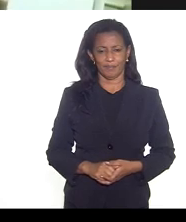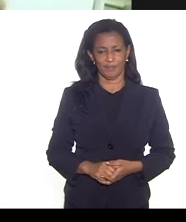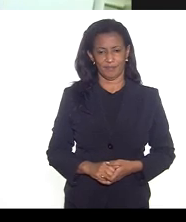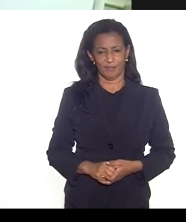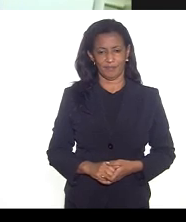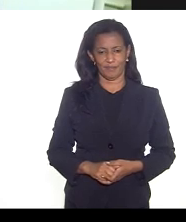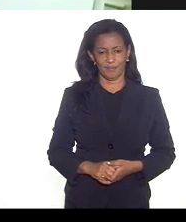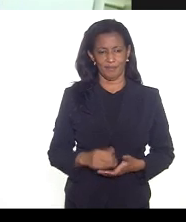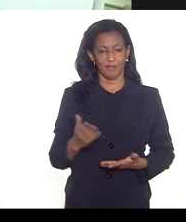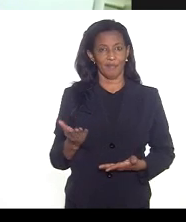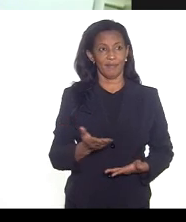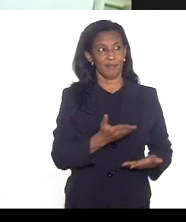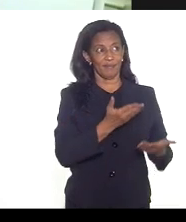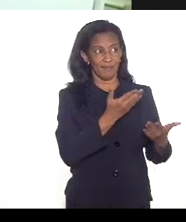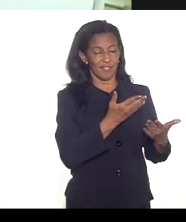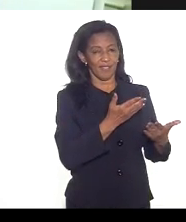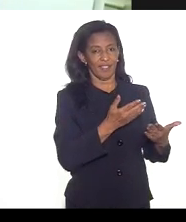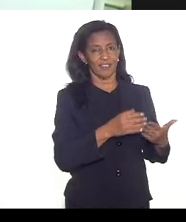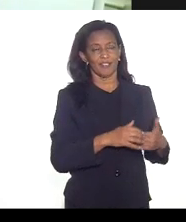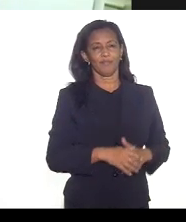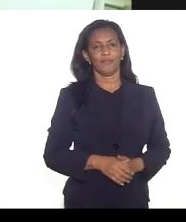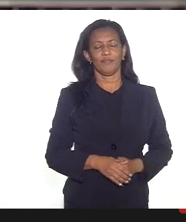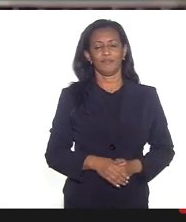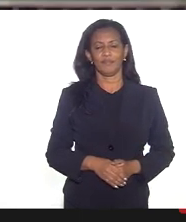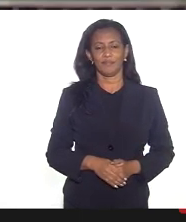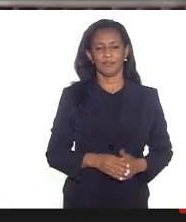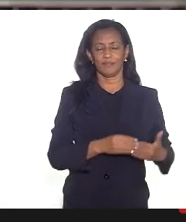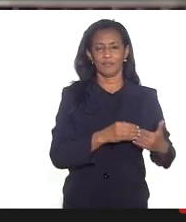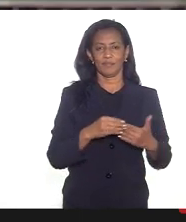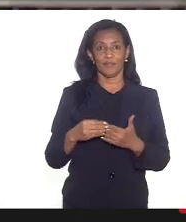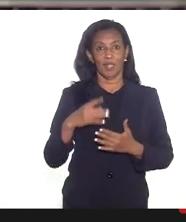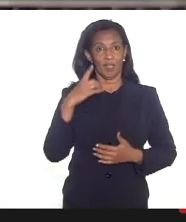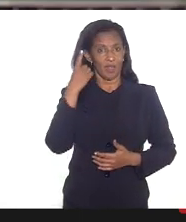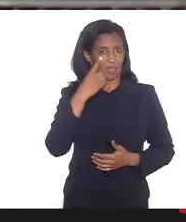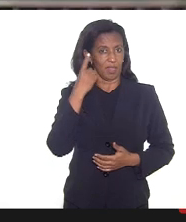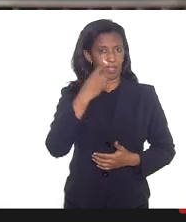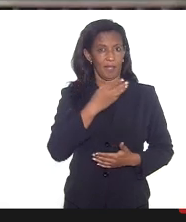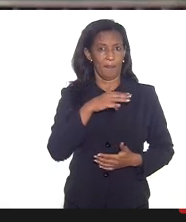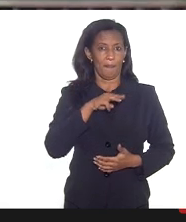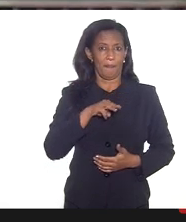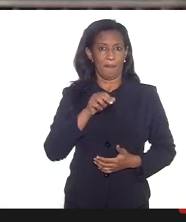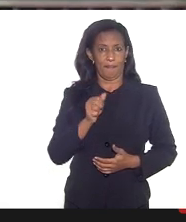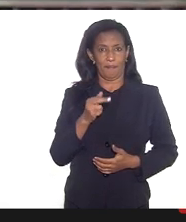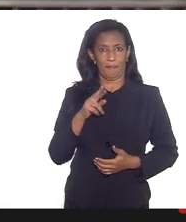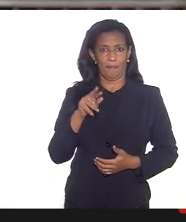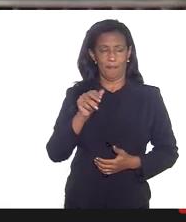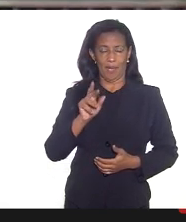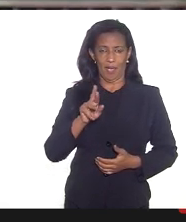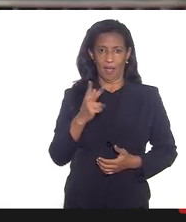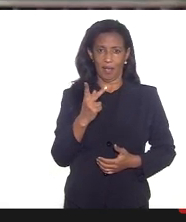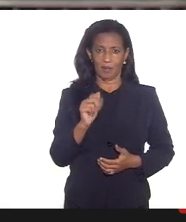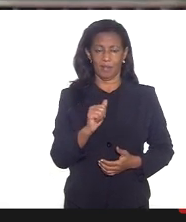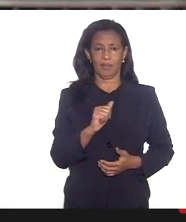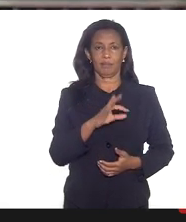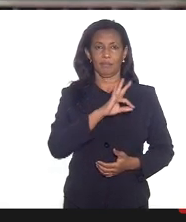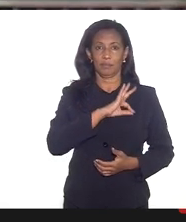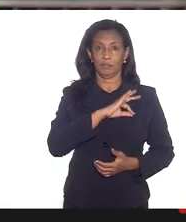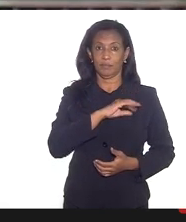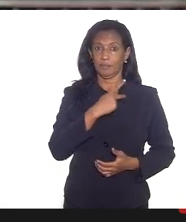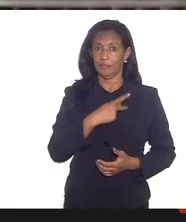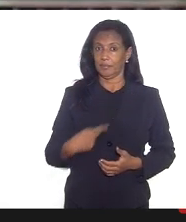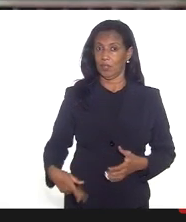e eu passo novamente a condução da mesa pra deputada Martha Rocha nossa presidenta na condição